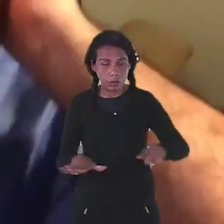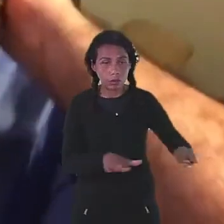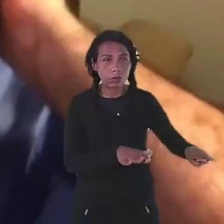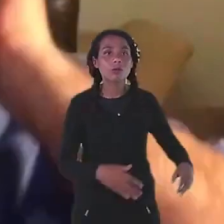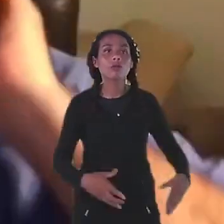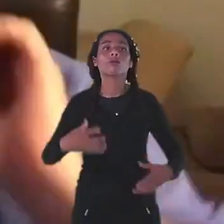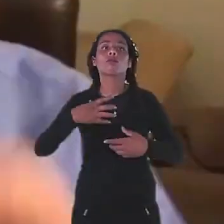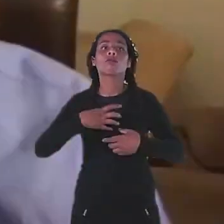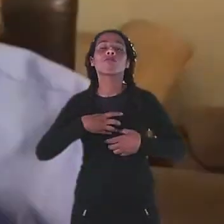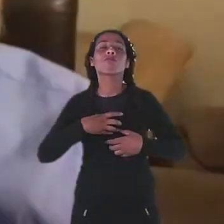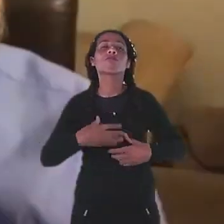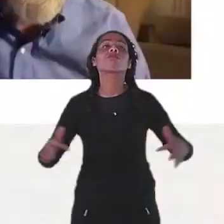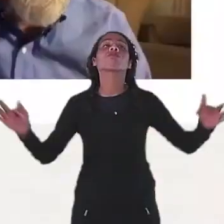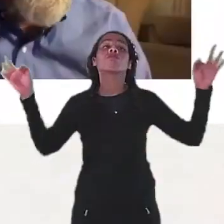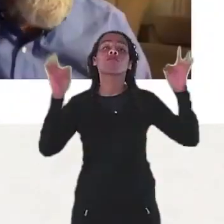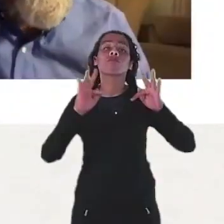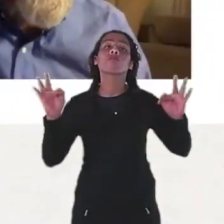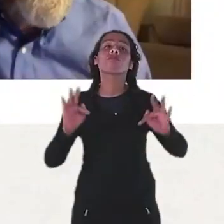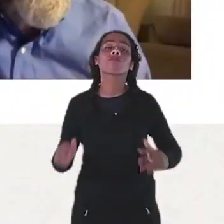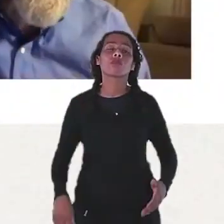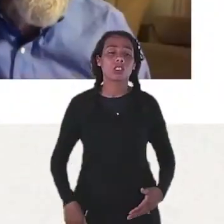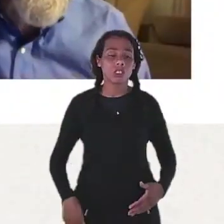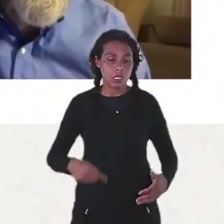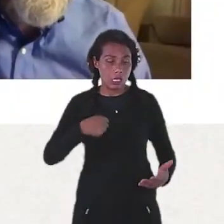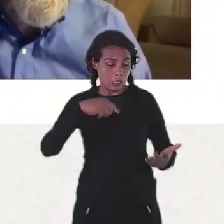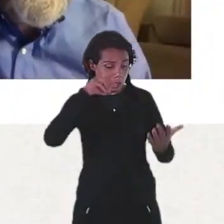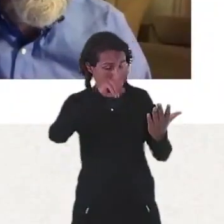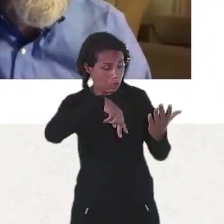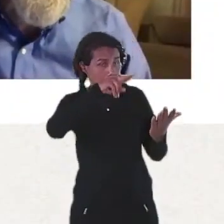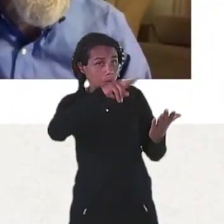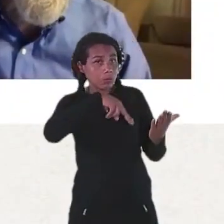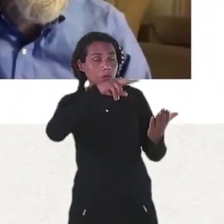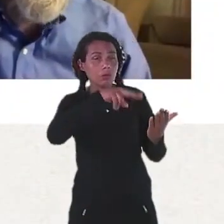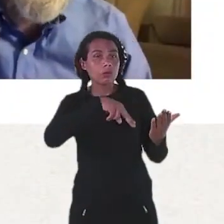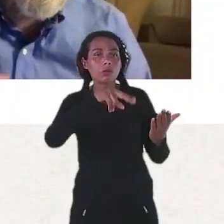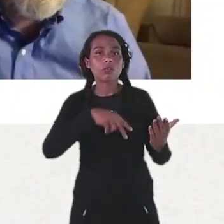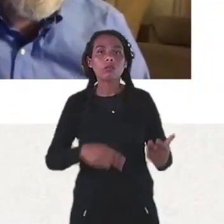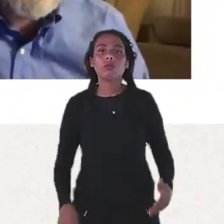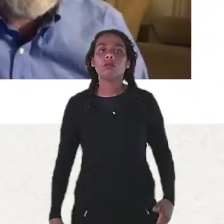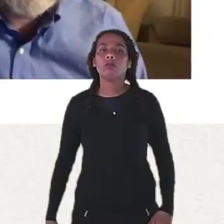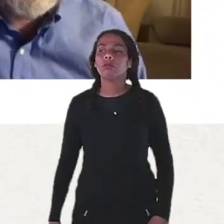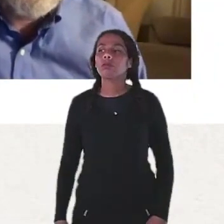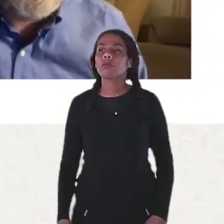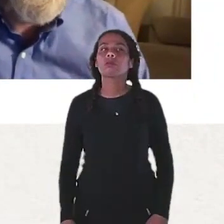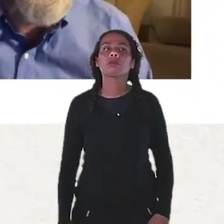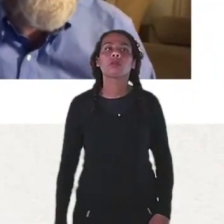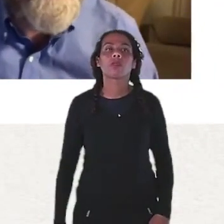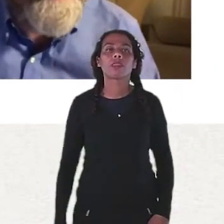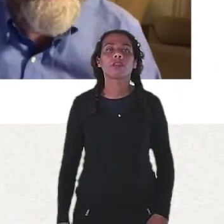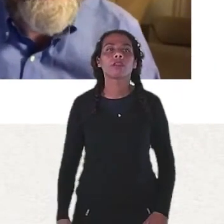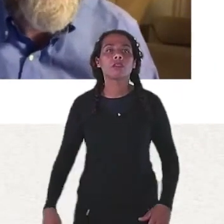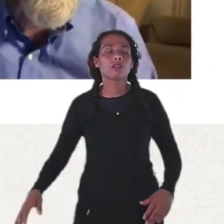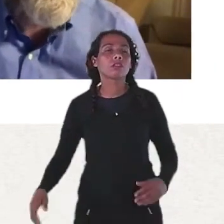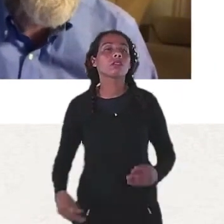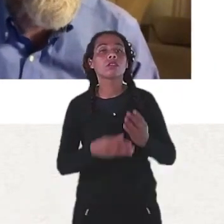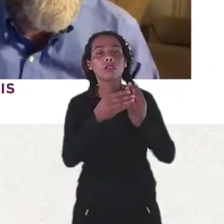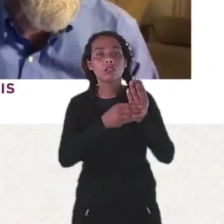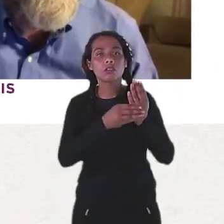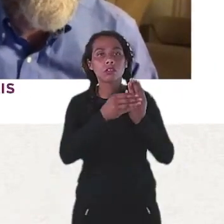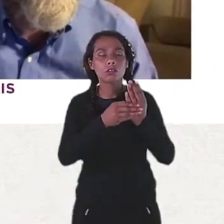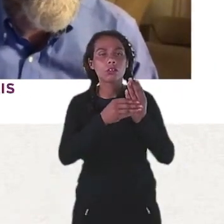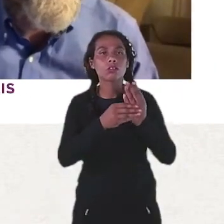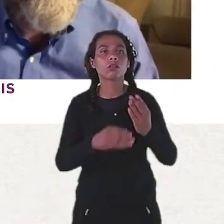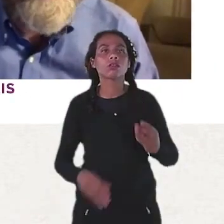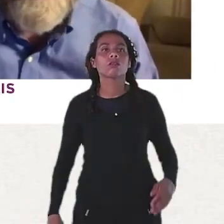Lembra? Eu estava lendo a coleção do Arthur Clarke, do Rama, a história